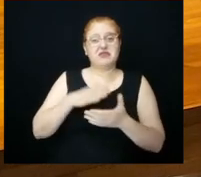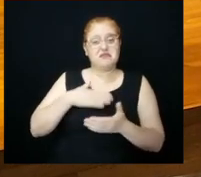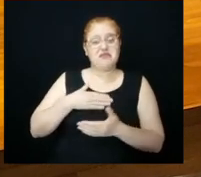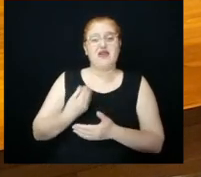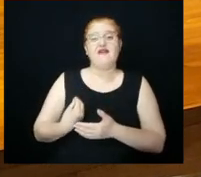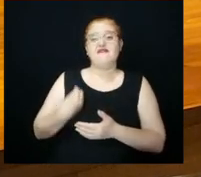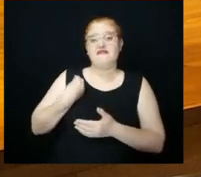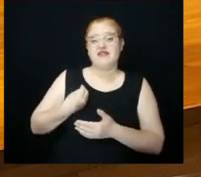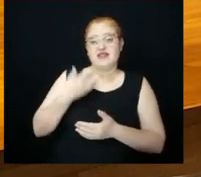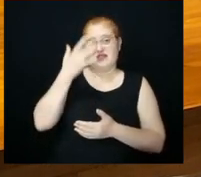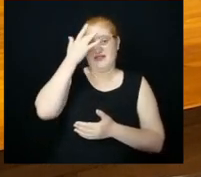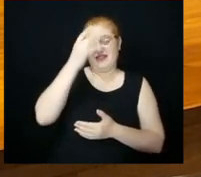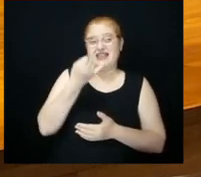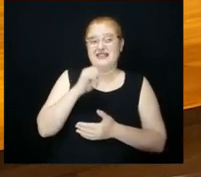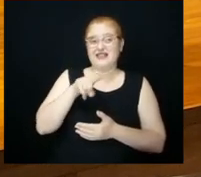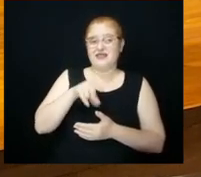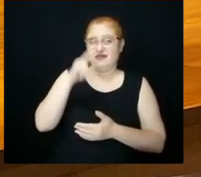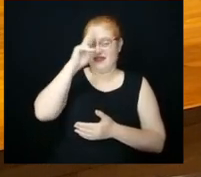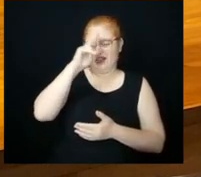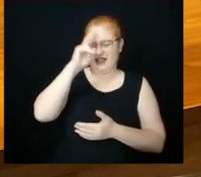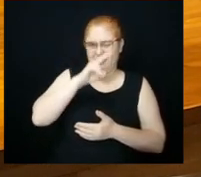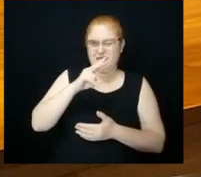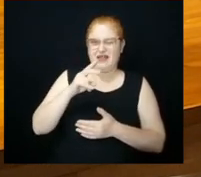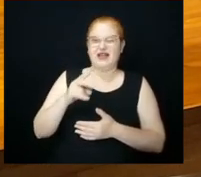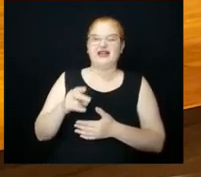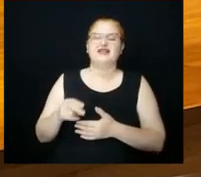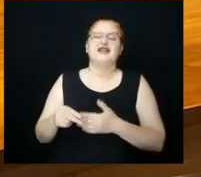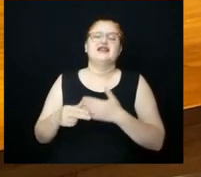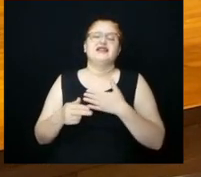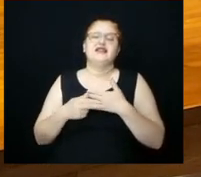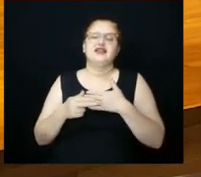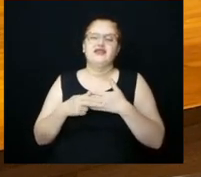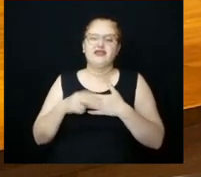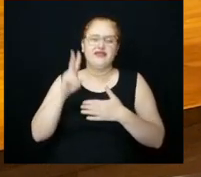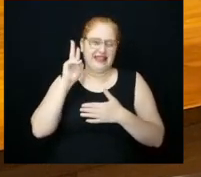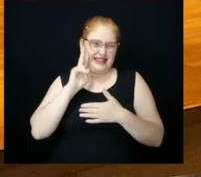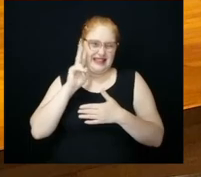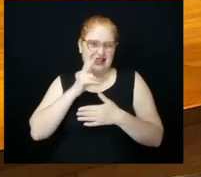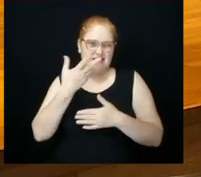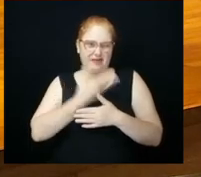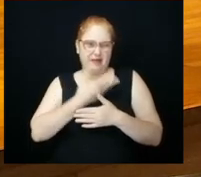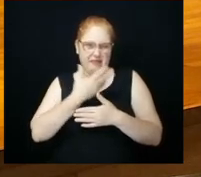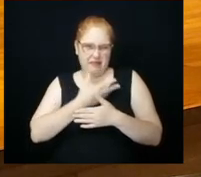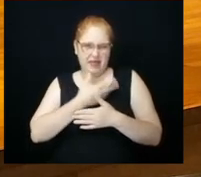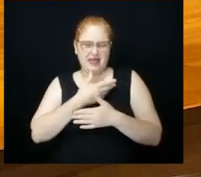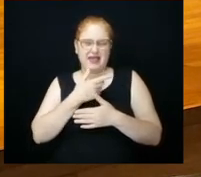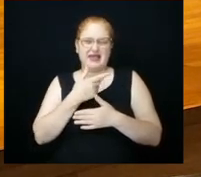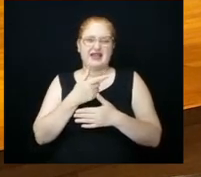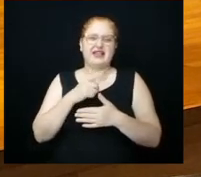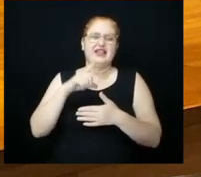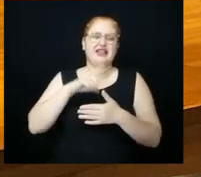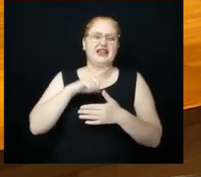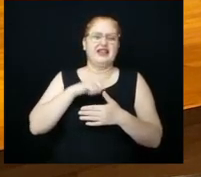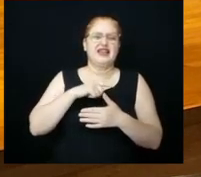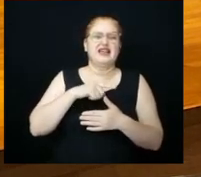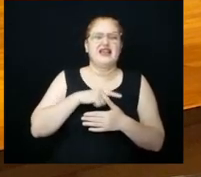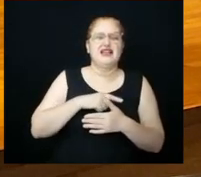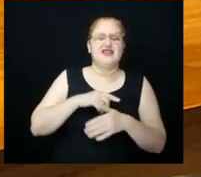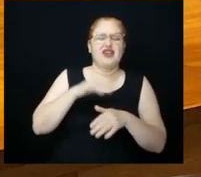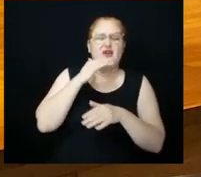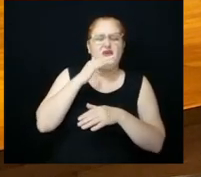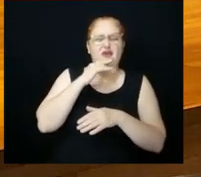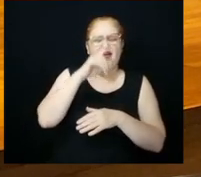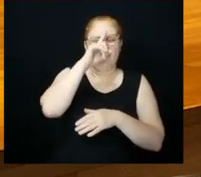minha vida. Não sei se você vai se lembrar da noiva. Ela era muito amiga do Funk, do ensino médio. Gioma, uma menina muito amarela. Ela estudou na